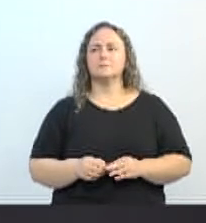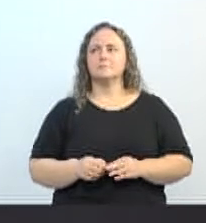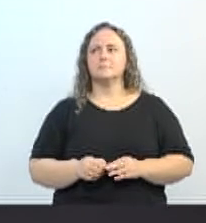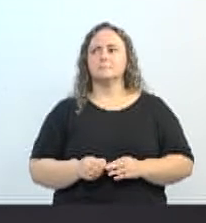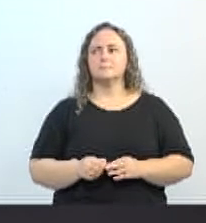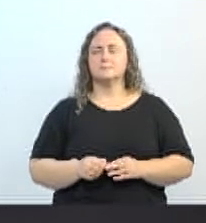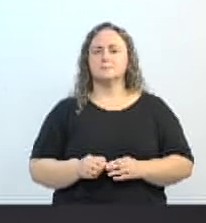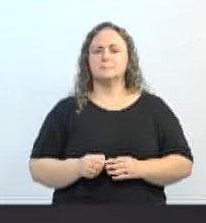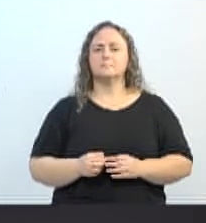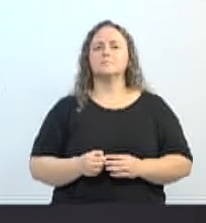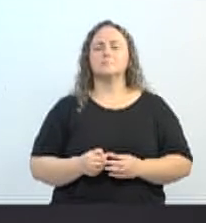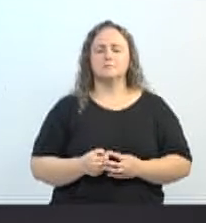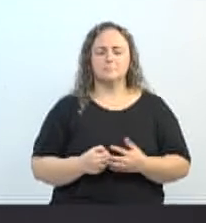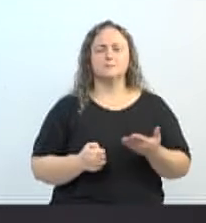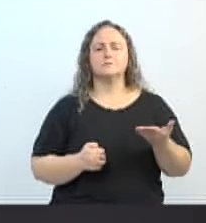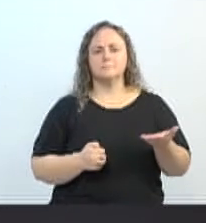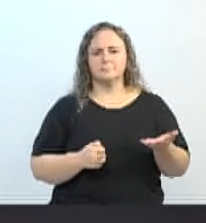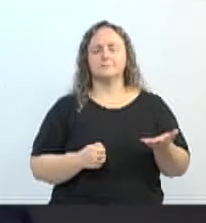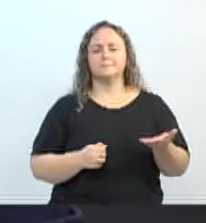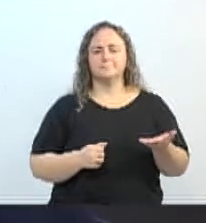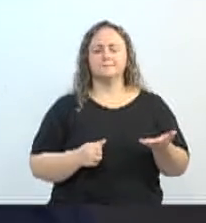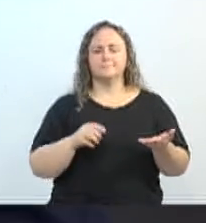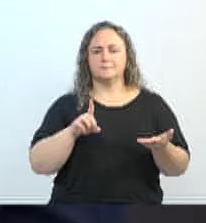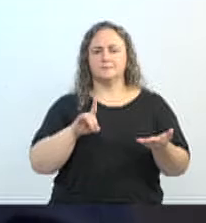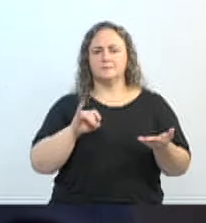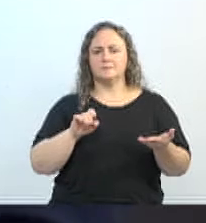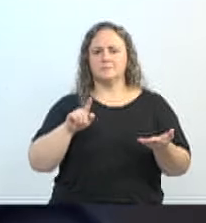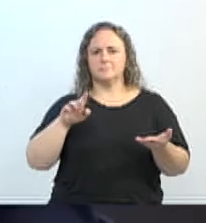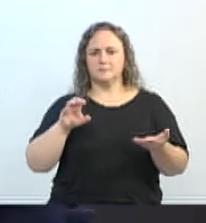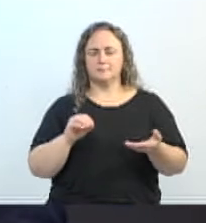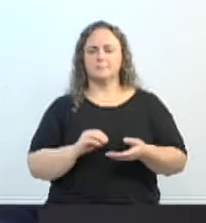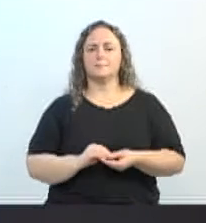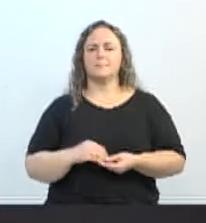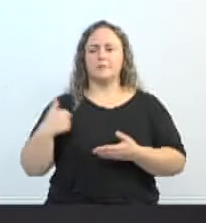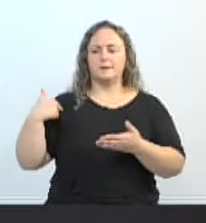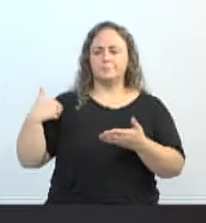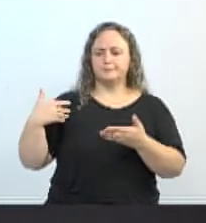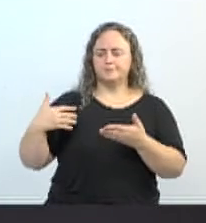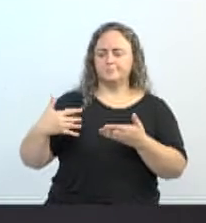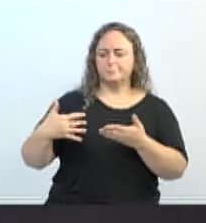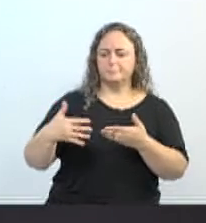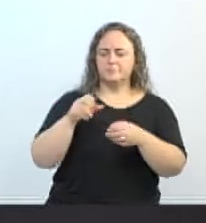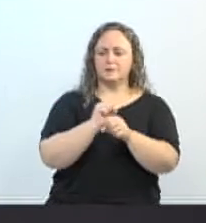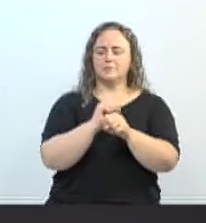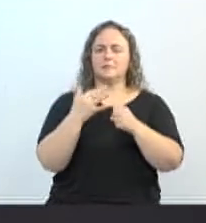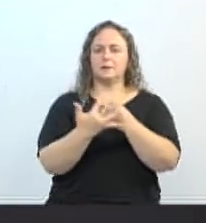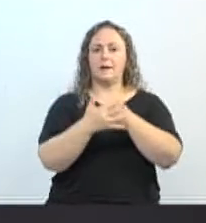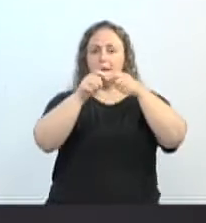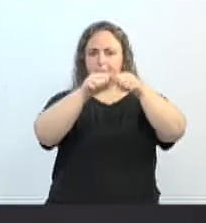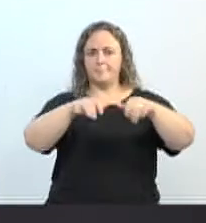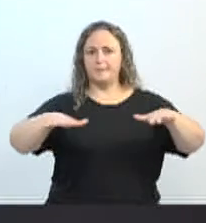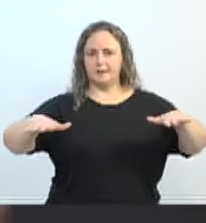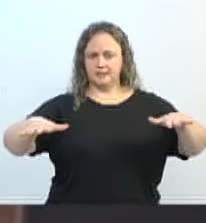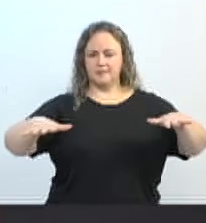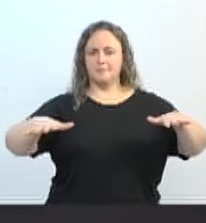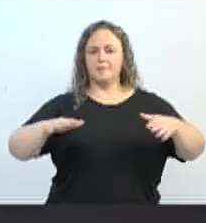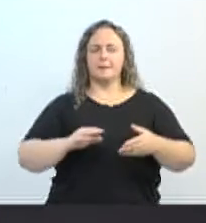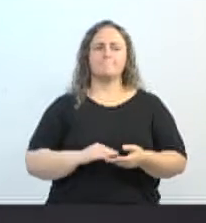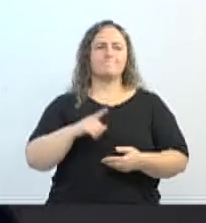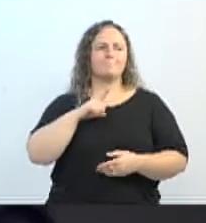Vereador Diego, ao longo dessa pandemia, nós tivemos